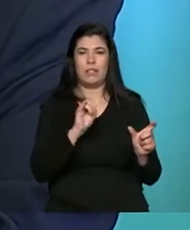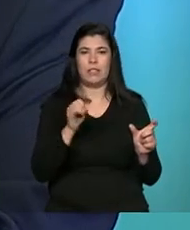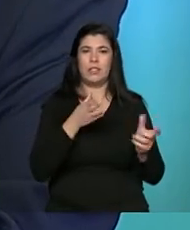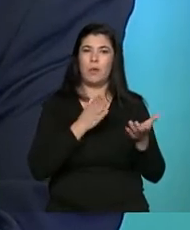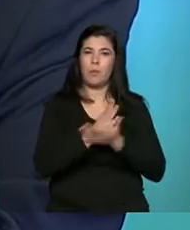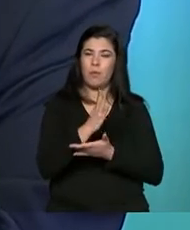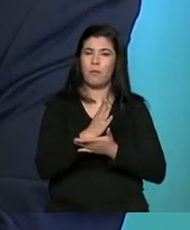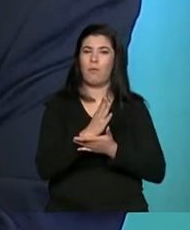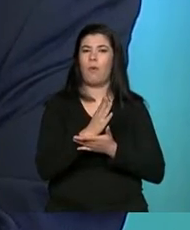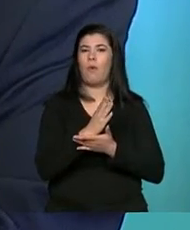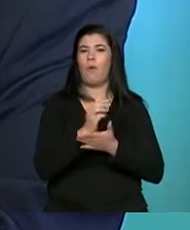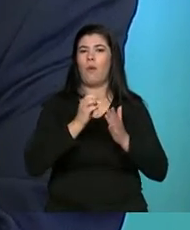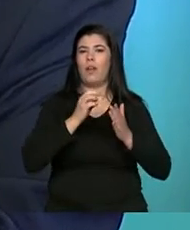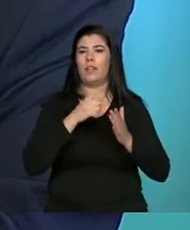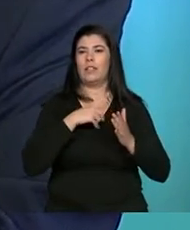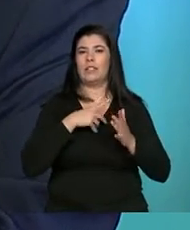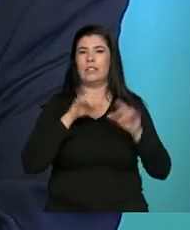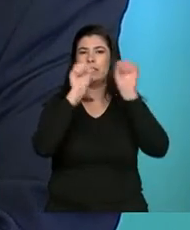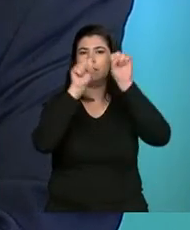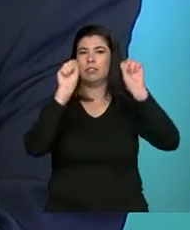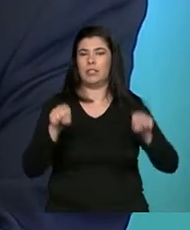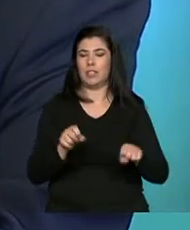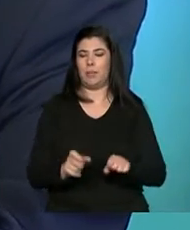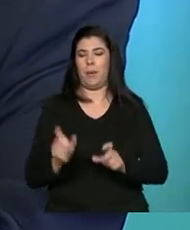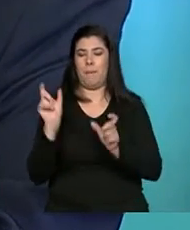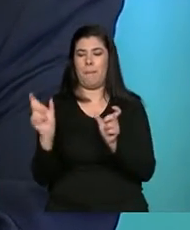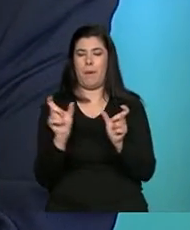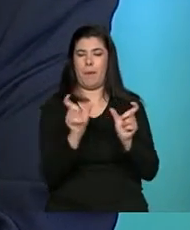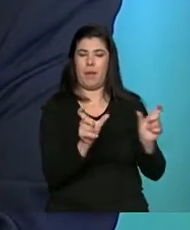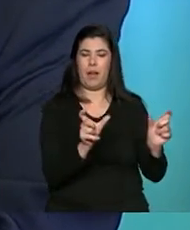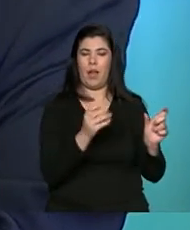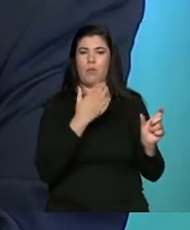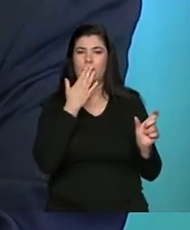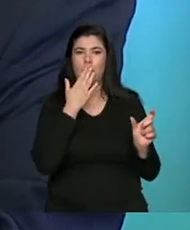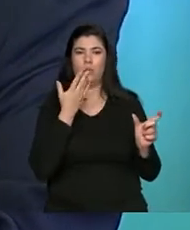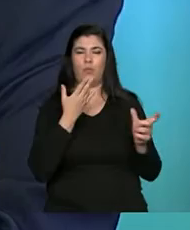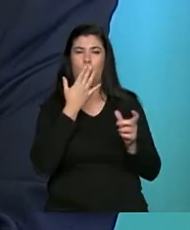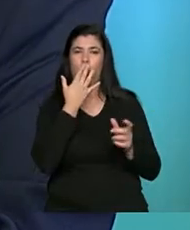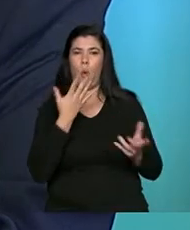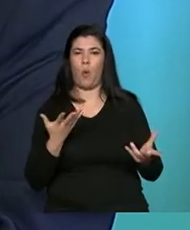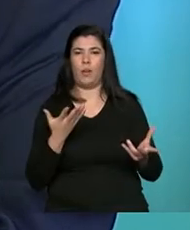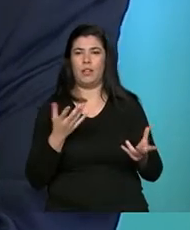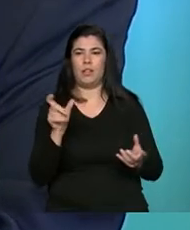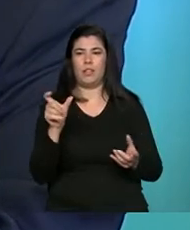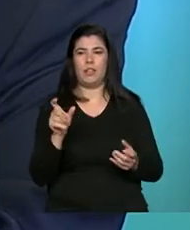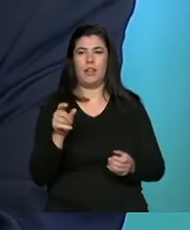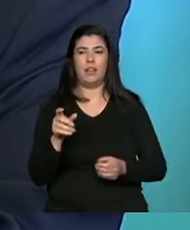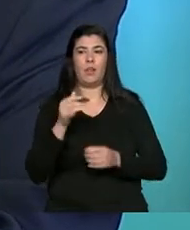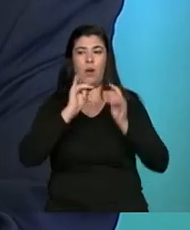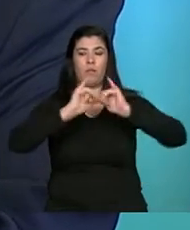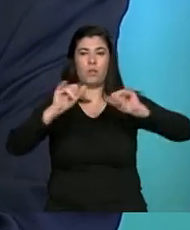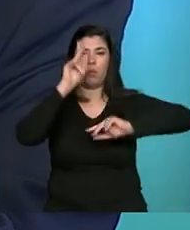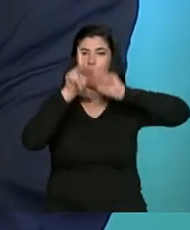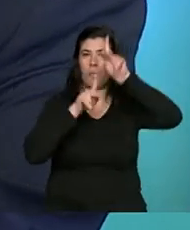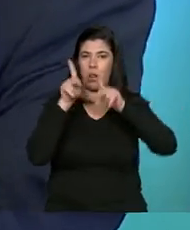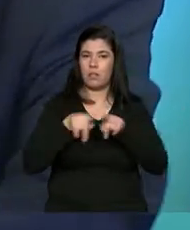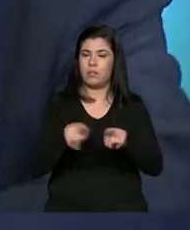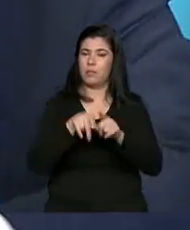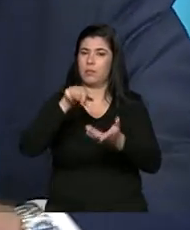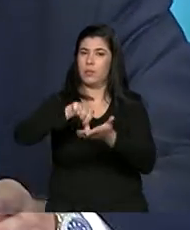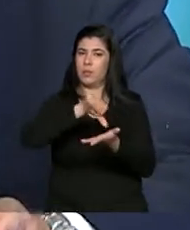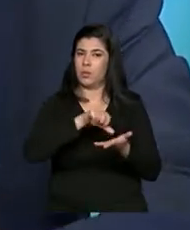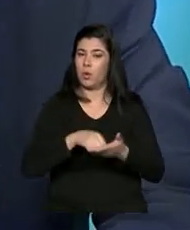bandeira nós dissemos à população dissemos aos consumidores descemos ao setor que a razão pela qual nós